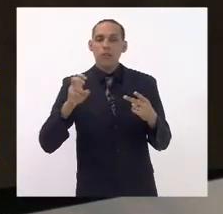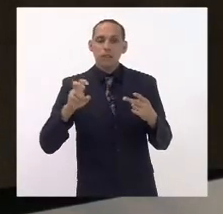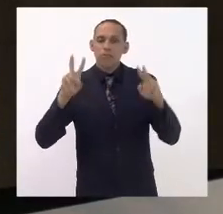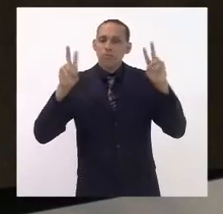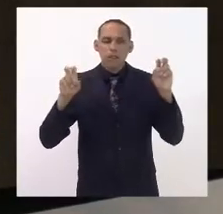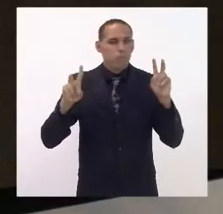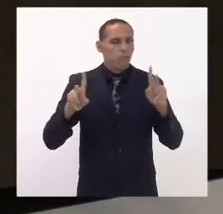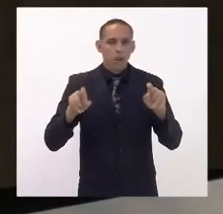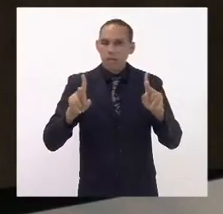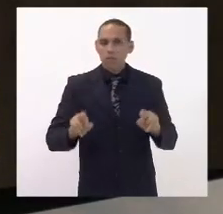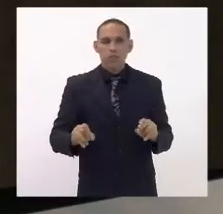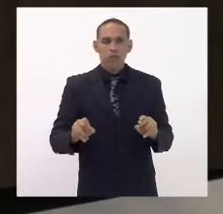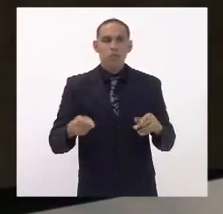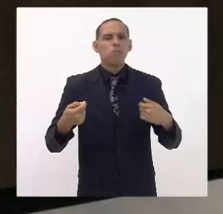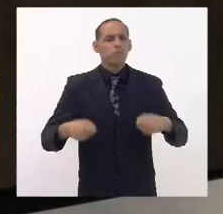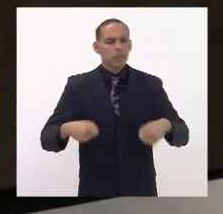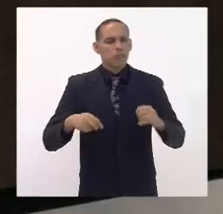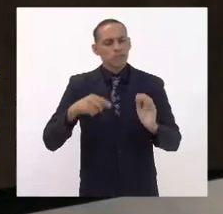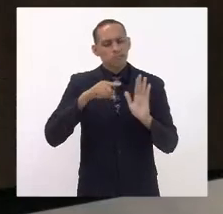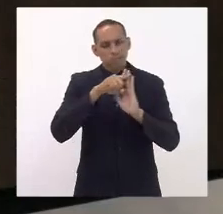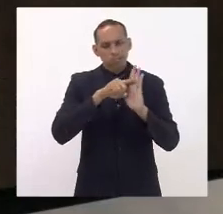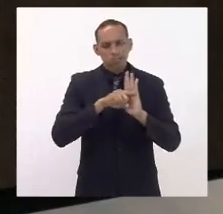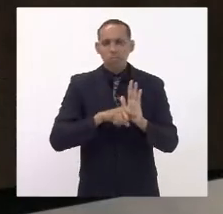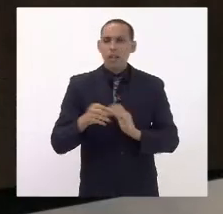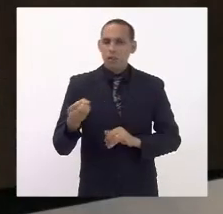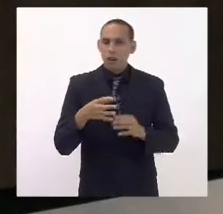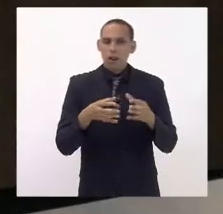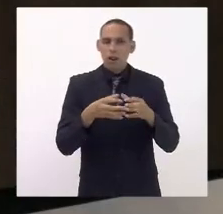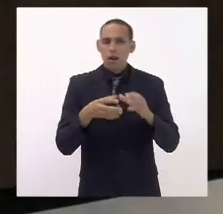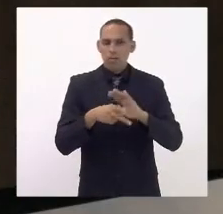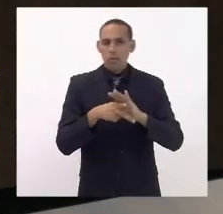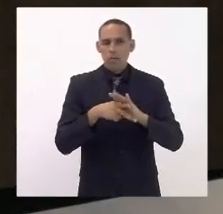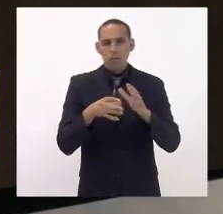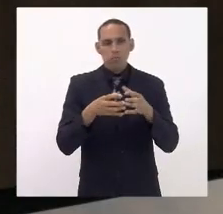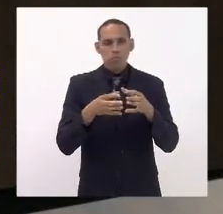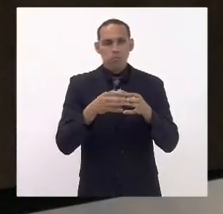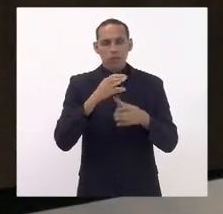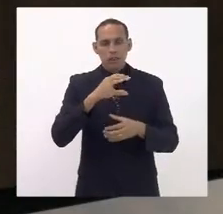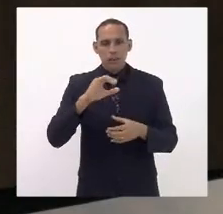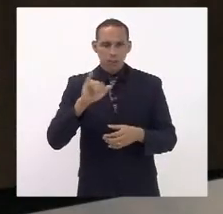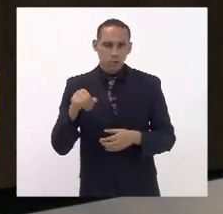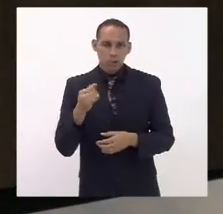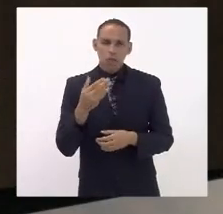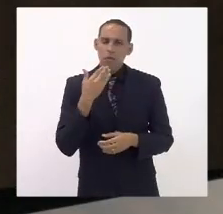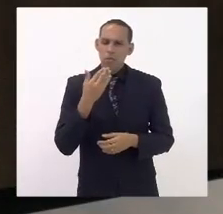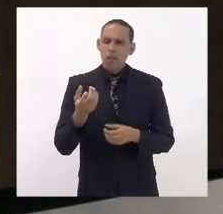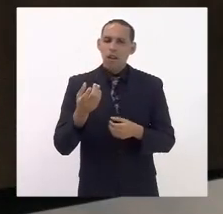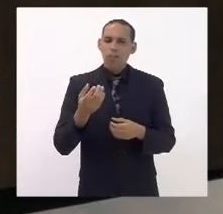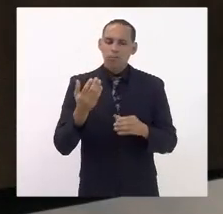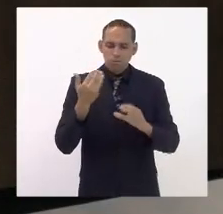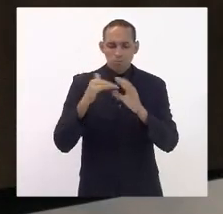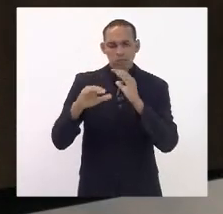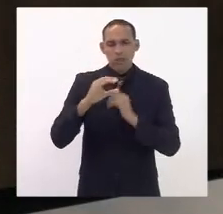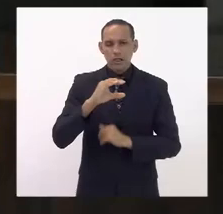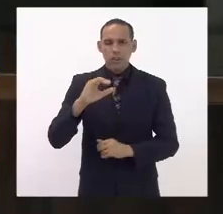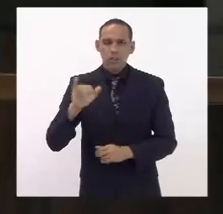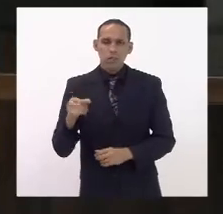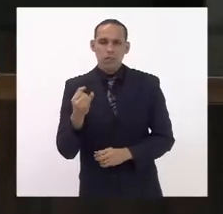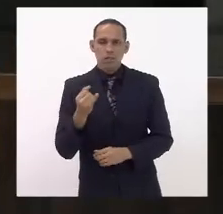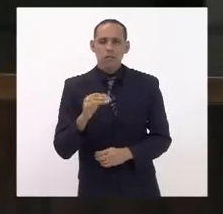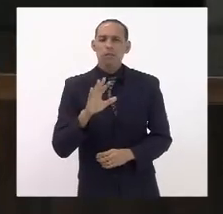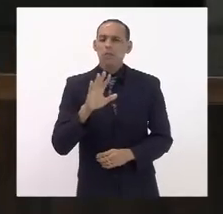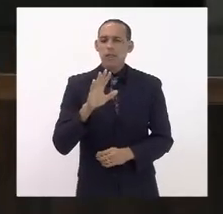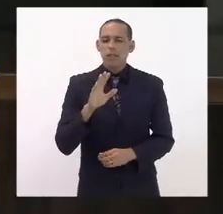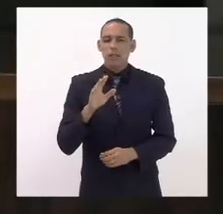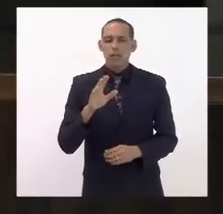tema. É preciso uma nova análise na Comissão de Constituição e Justiça. Queria pedir a remissão para que remetesse à CCJ. Deixa eu